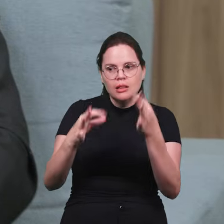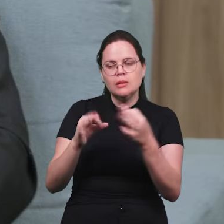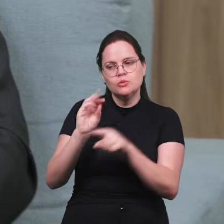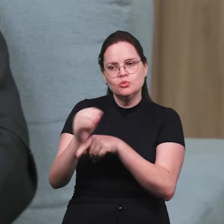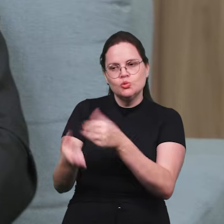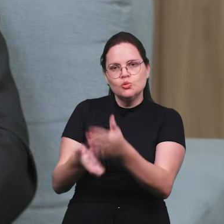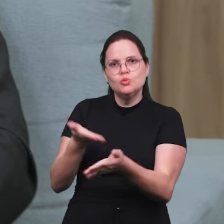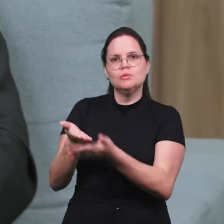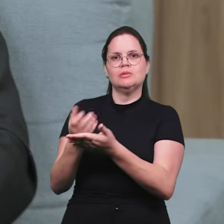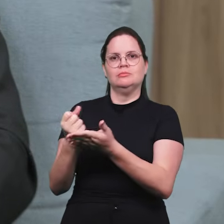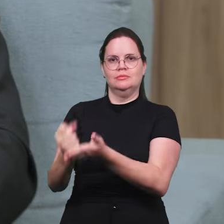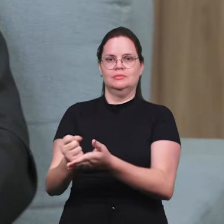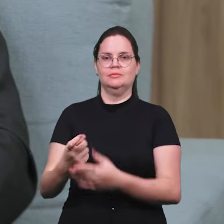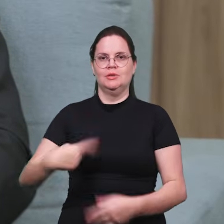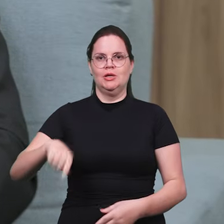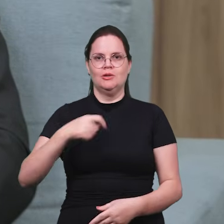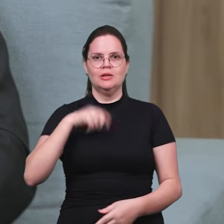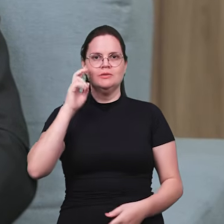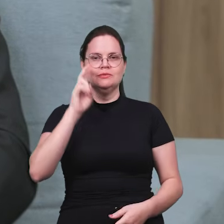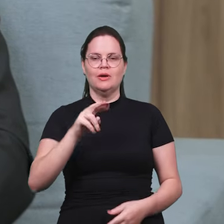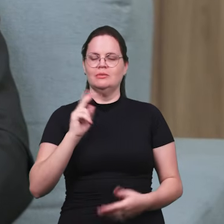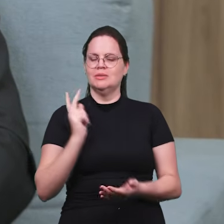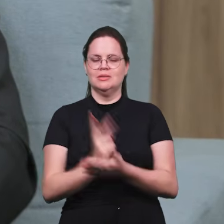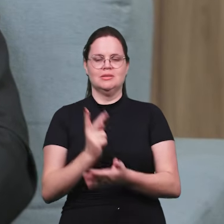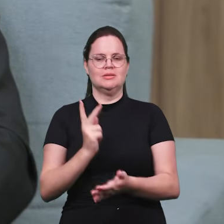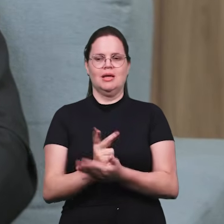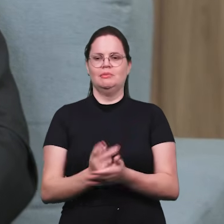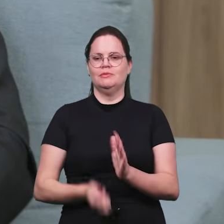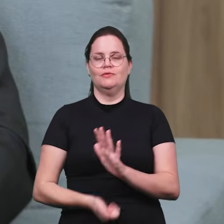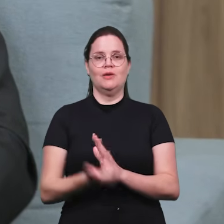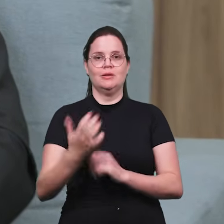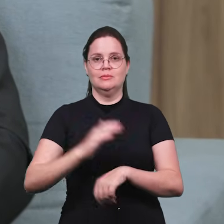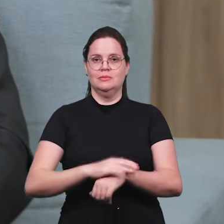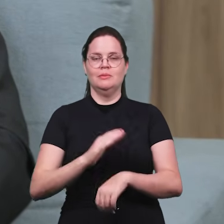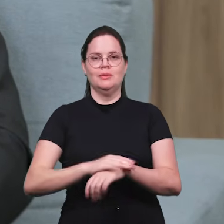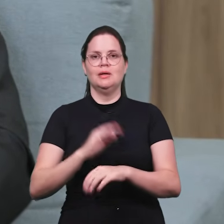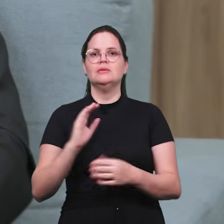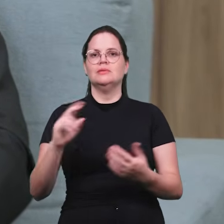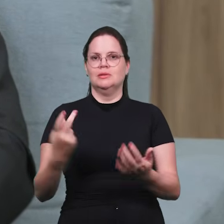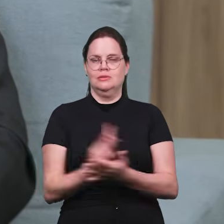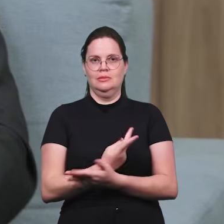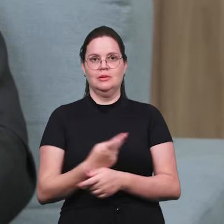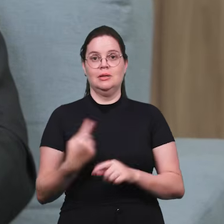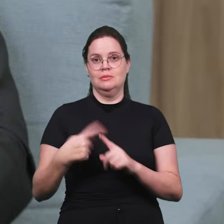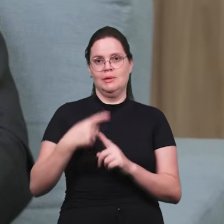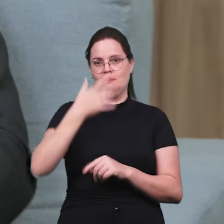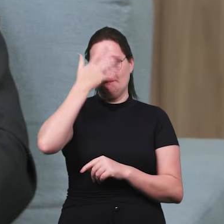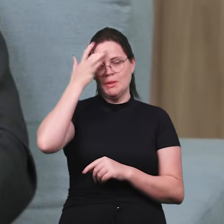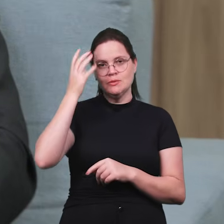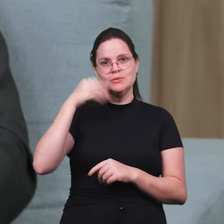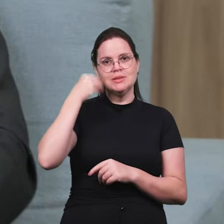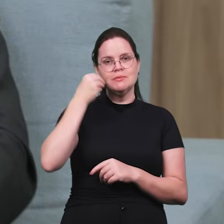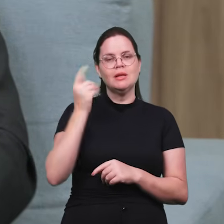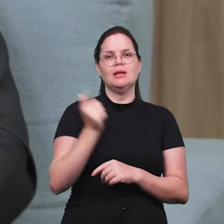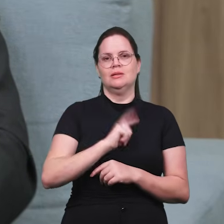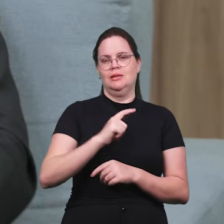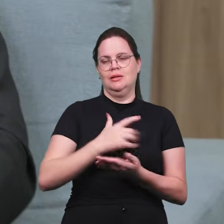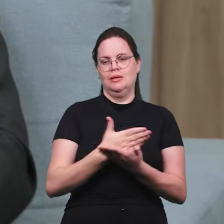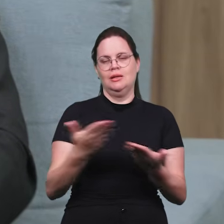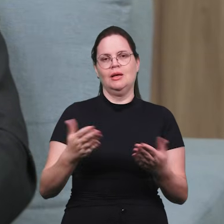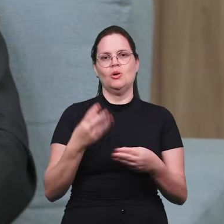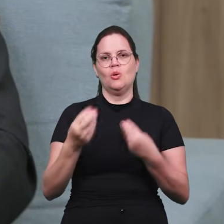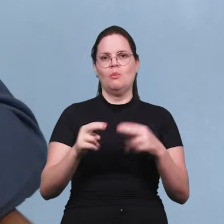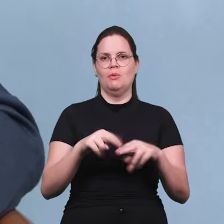nós vemos isso acontecendo o tempo todo, né? Pessoas que têm uma experiência com o Senhor através desse cuidado, dessa